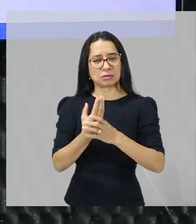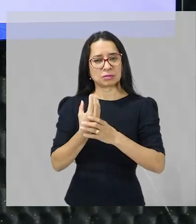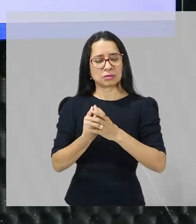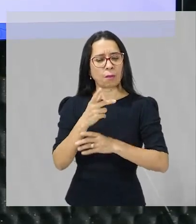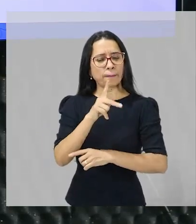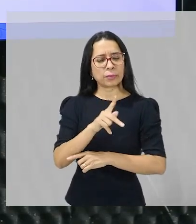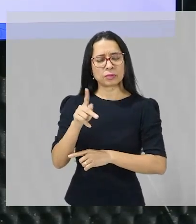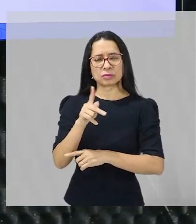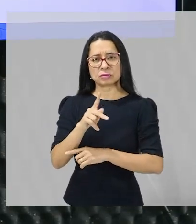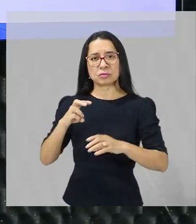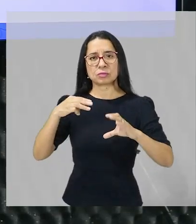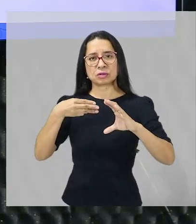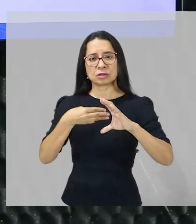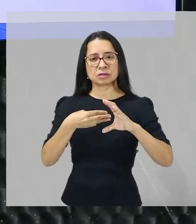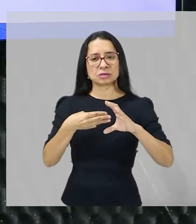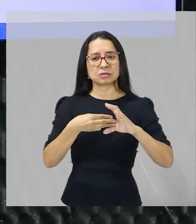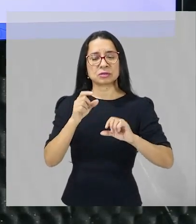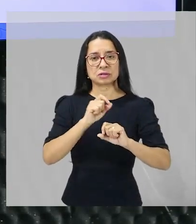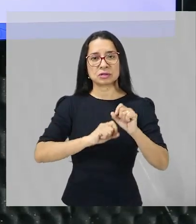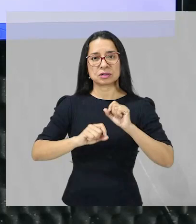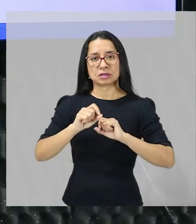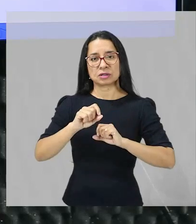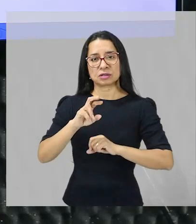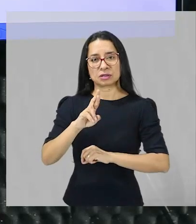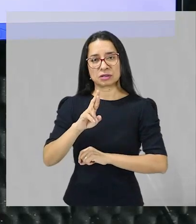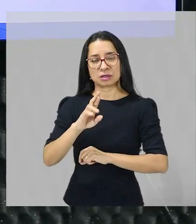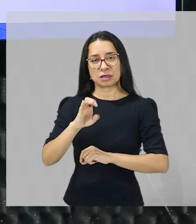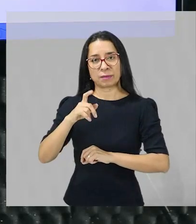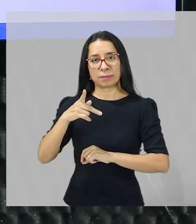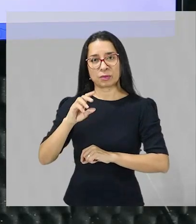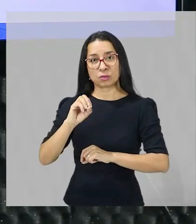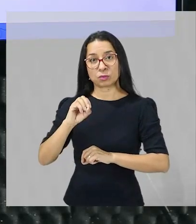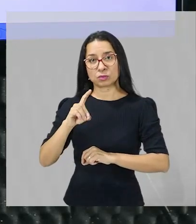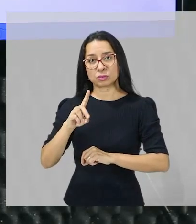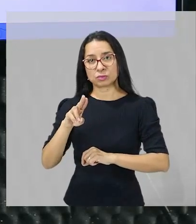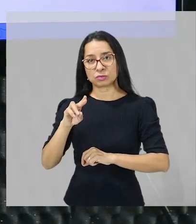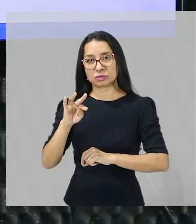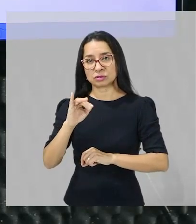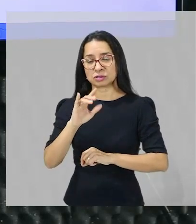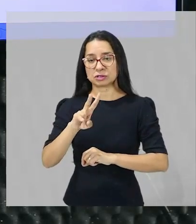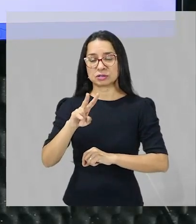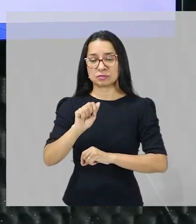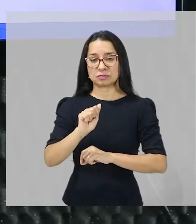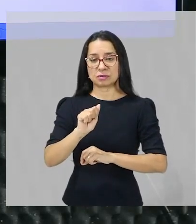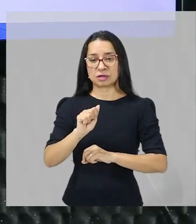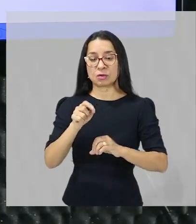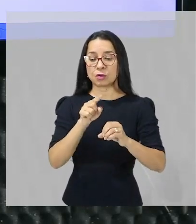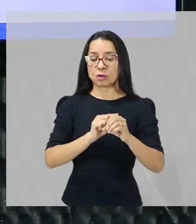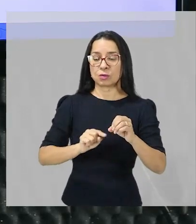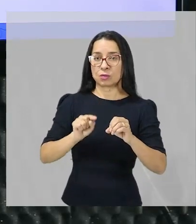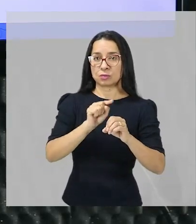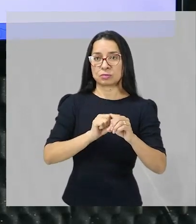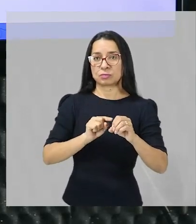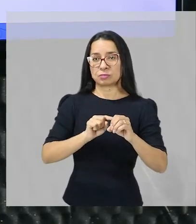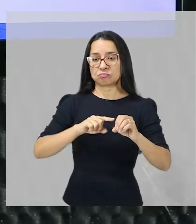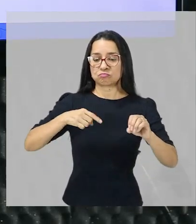Professor, o que é uma célula reprodutiva? Os espermatozoides e o óvulo são as células reprodutivas. O que